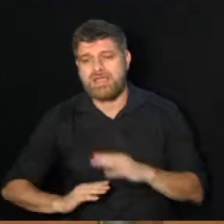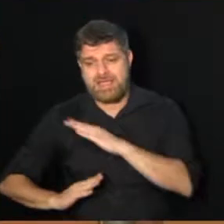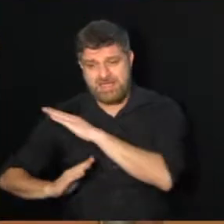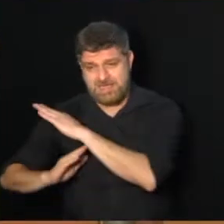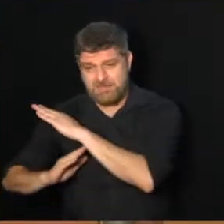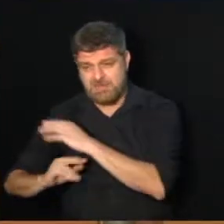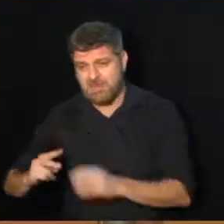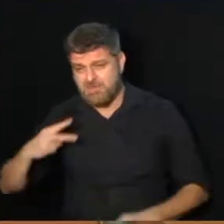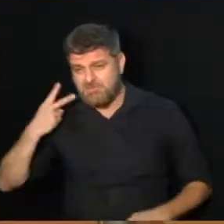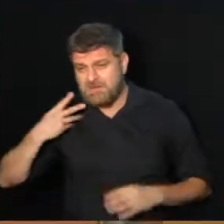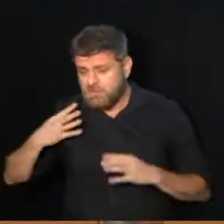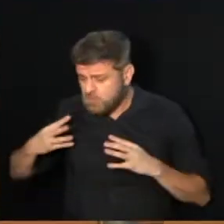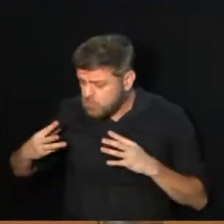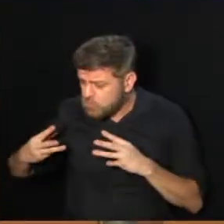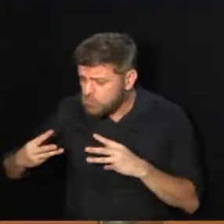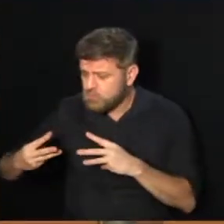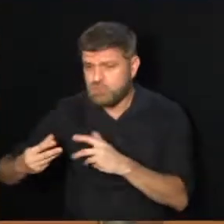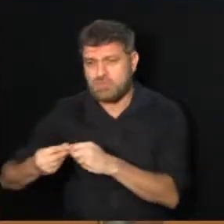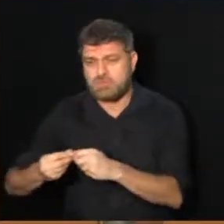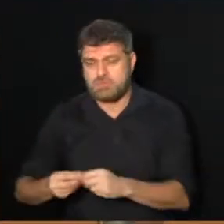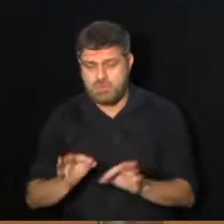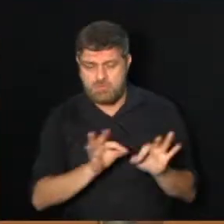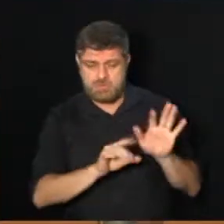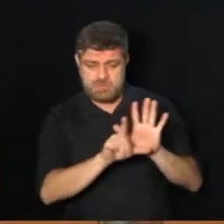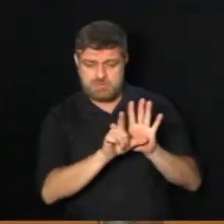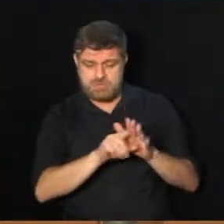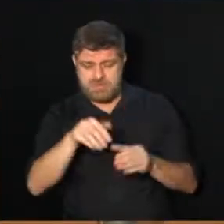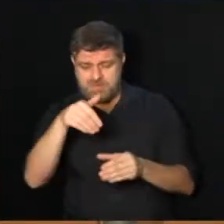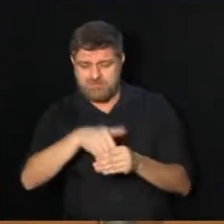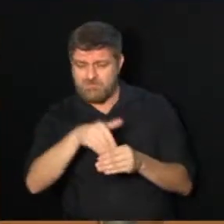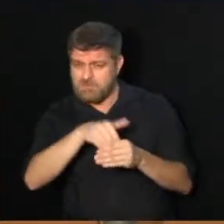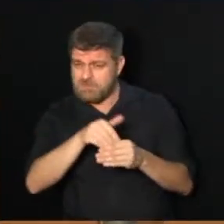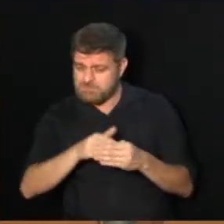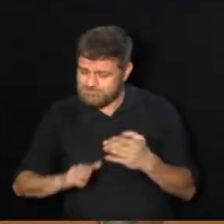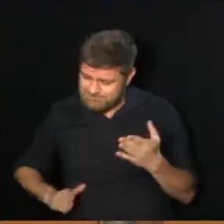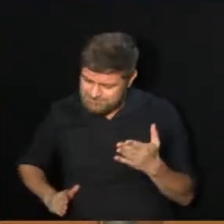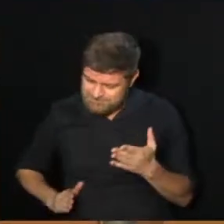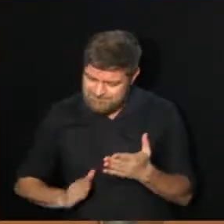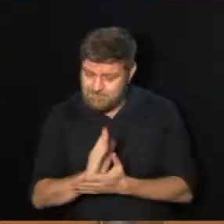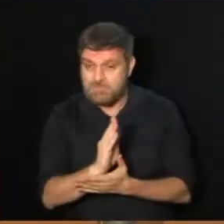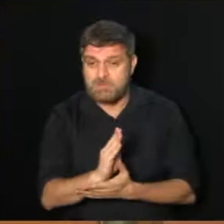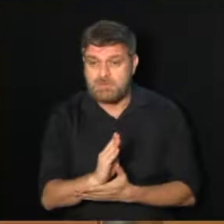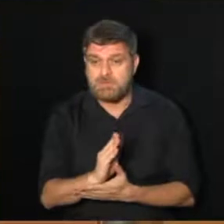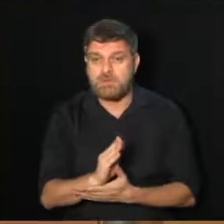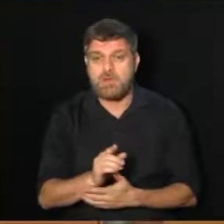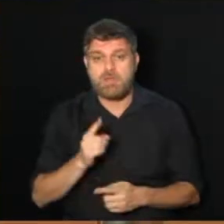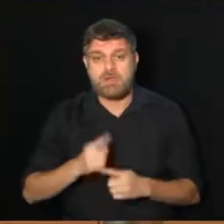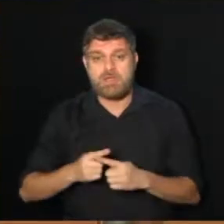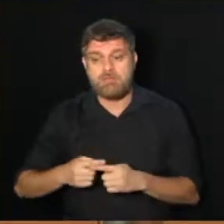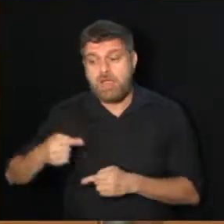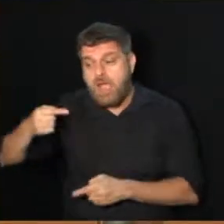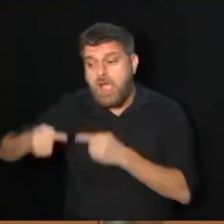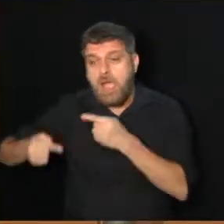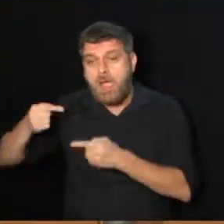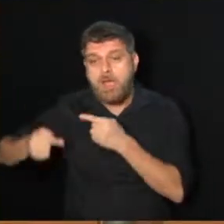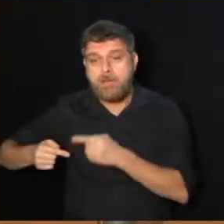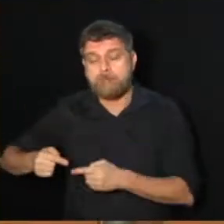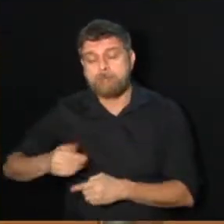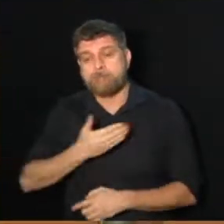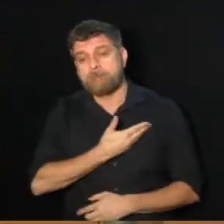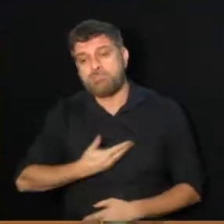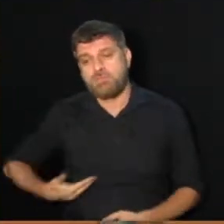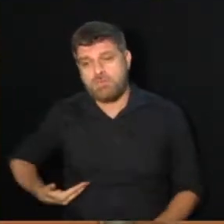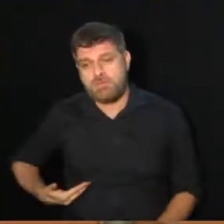os vereadores aprovem essa lei, que é uma política pública. É importante que, quando a